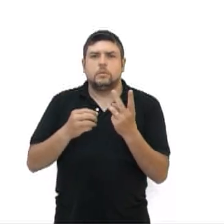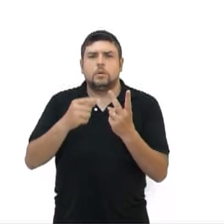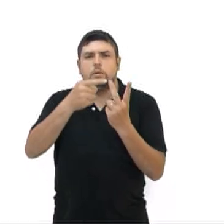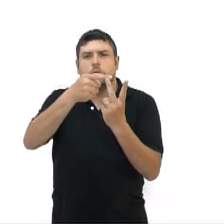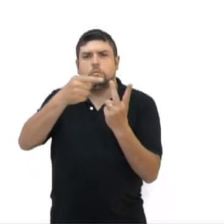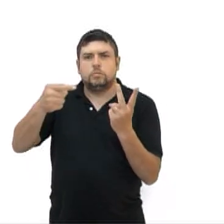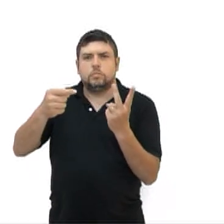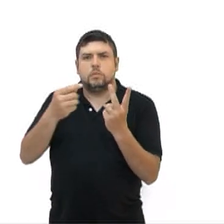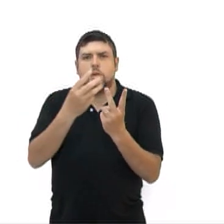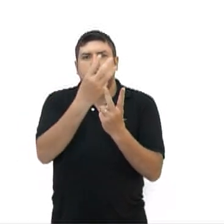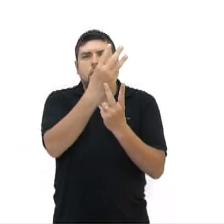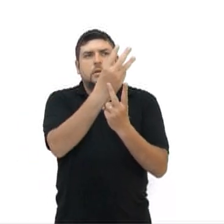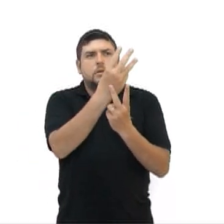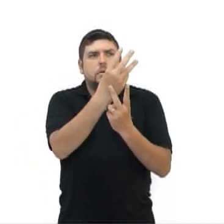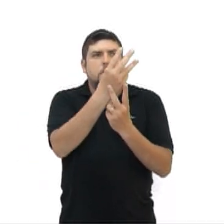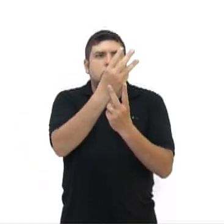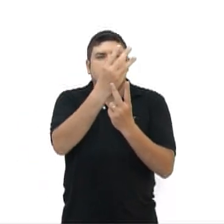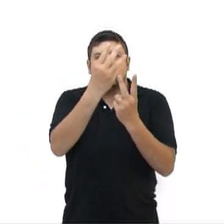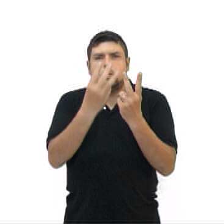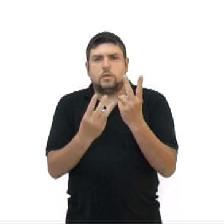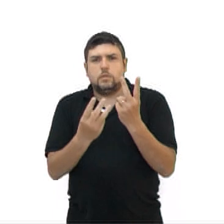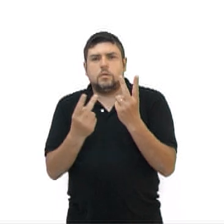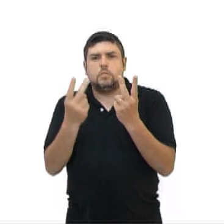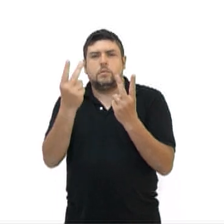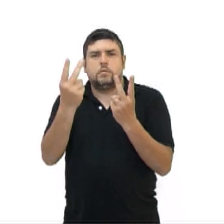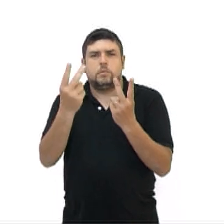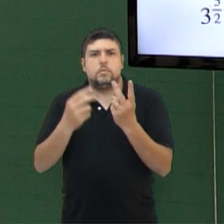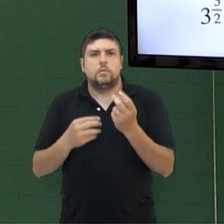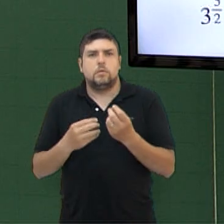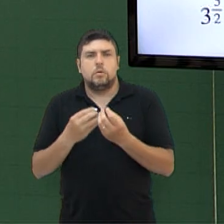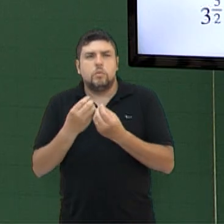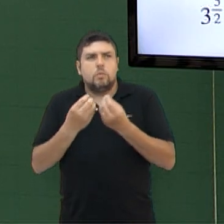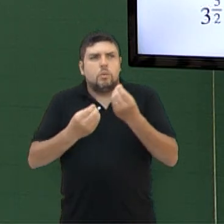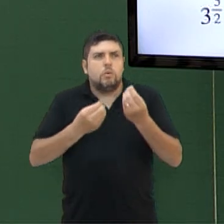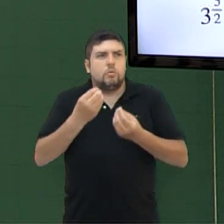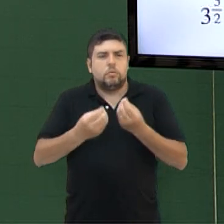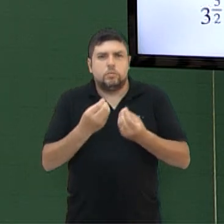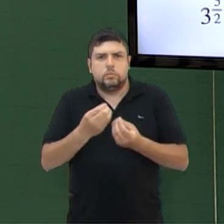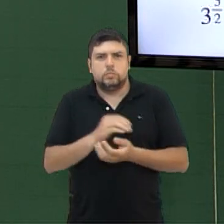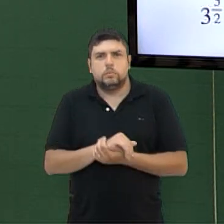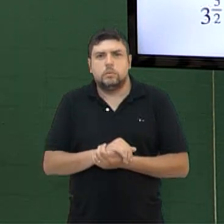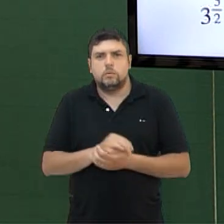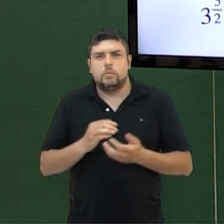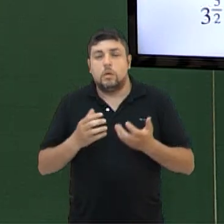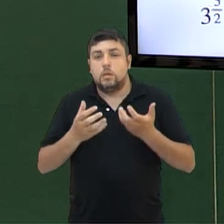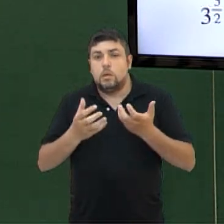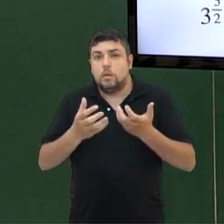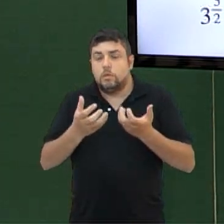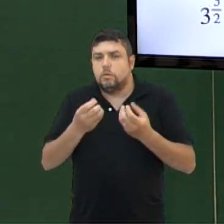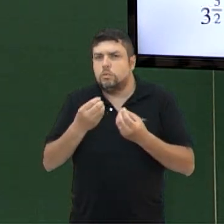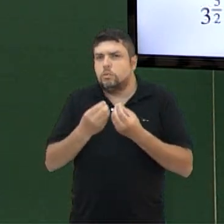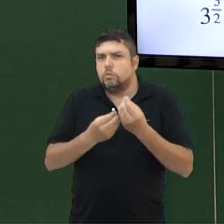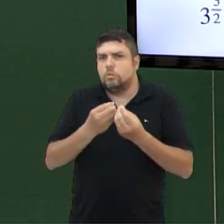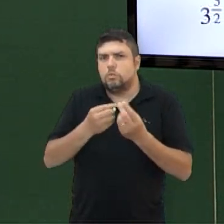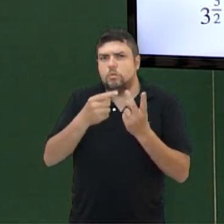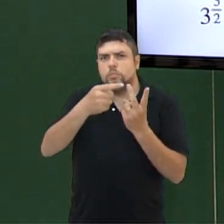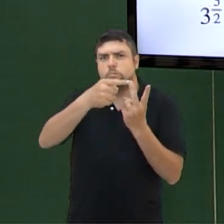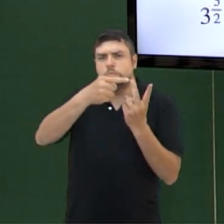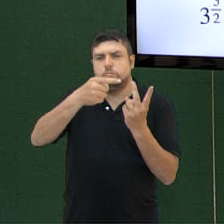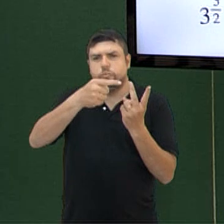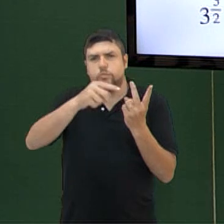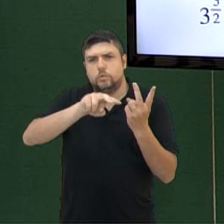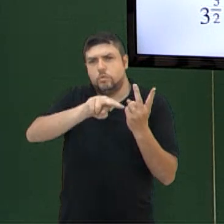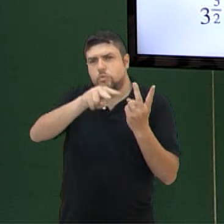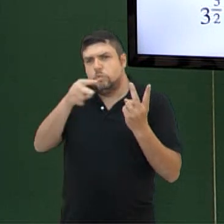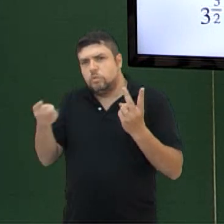ler de lá para cá. Eu tenho a raiz, eu quero a fração, tá? Eu quero a potência. Então, aqui, ó, raiz cúbica